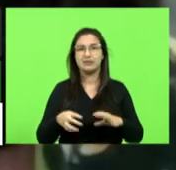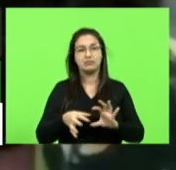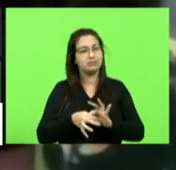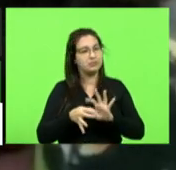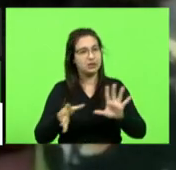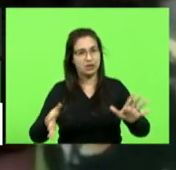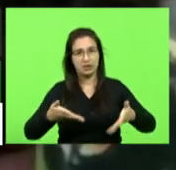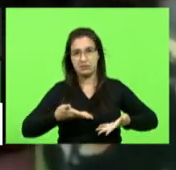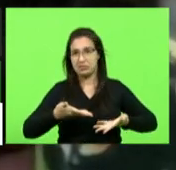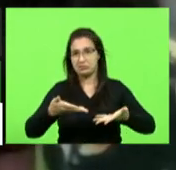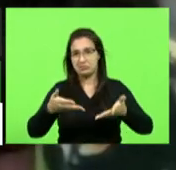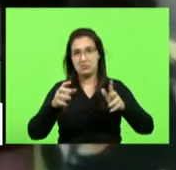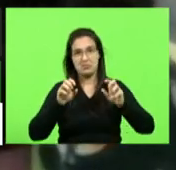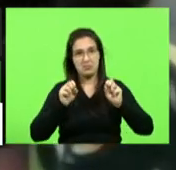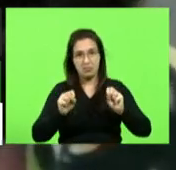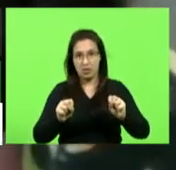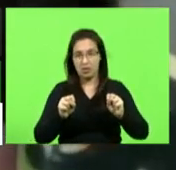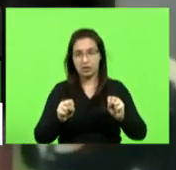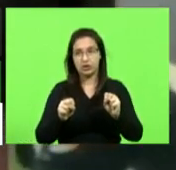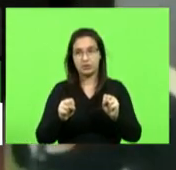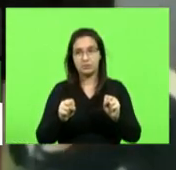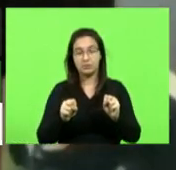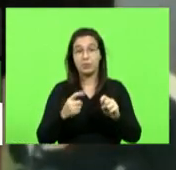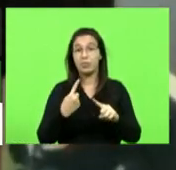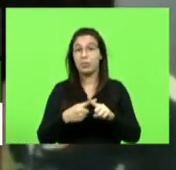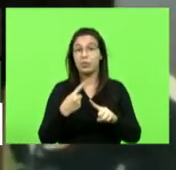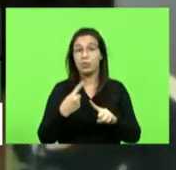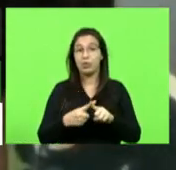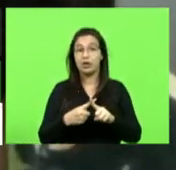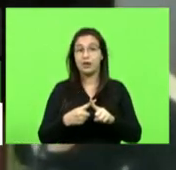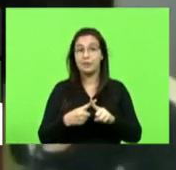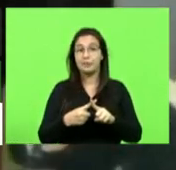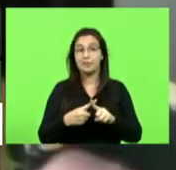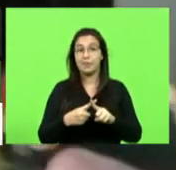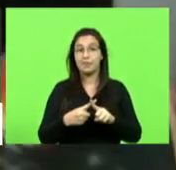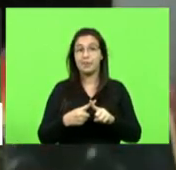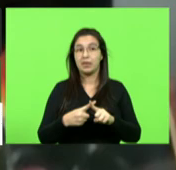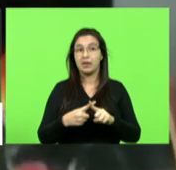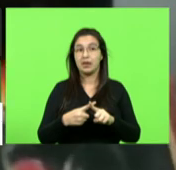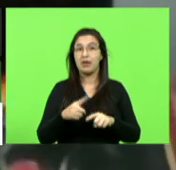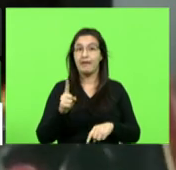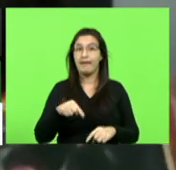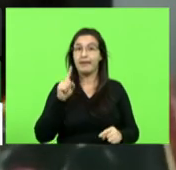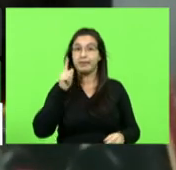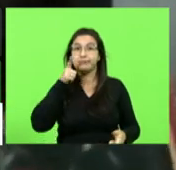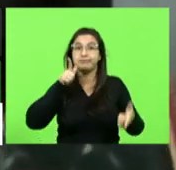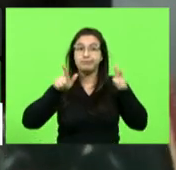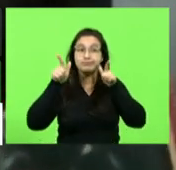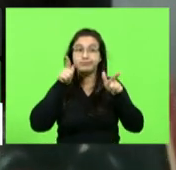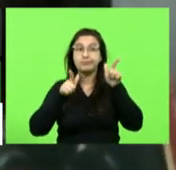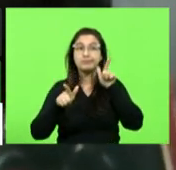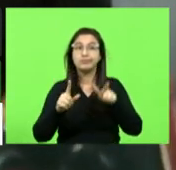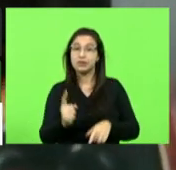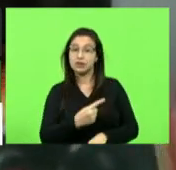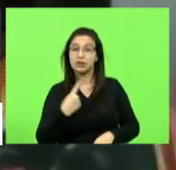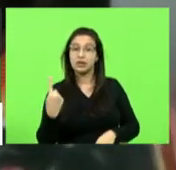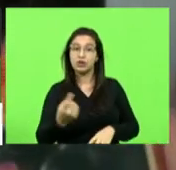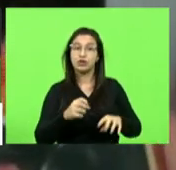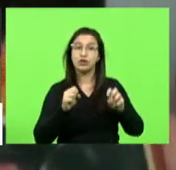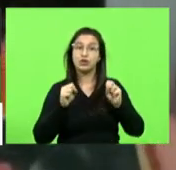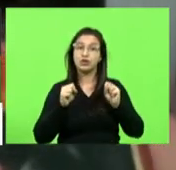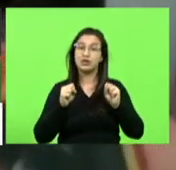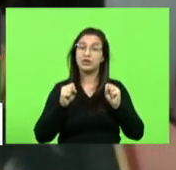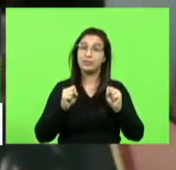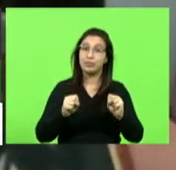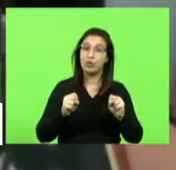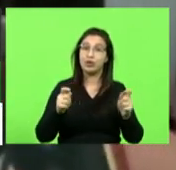isso, porque é uma conquista, né, que a gente pode comprometer à medida